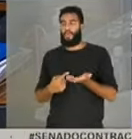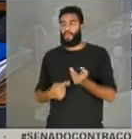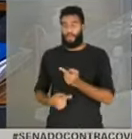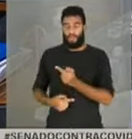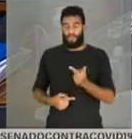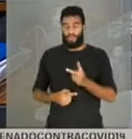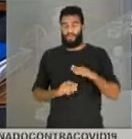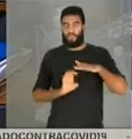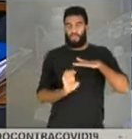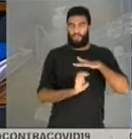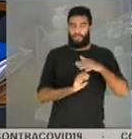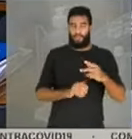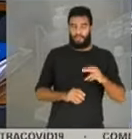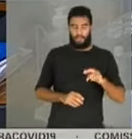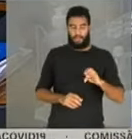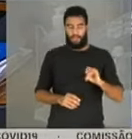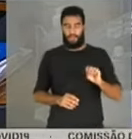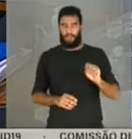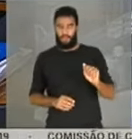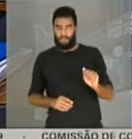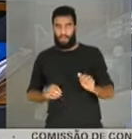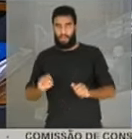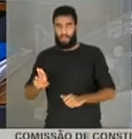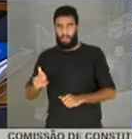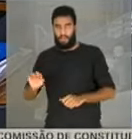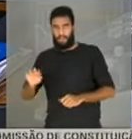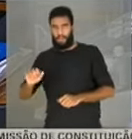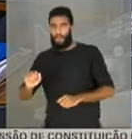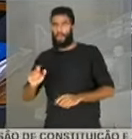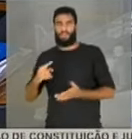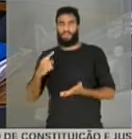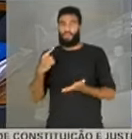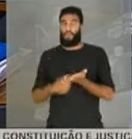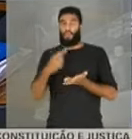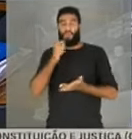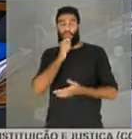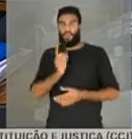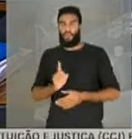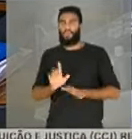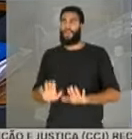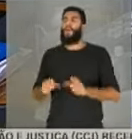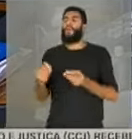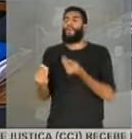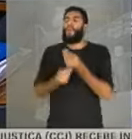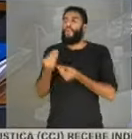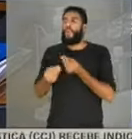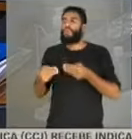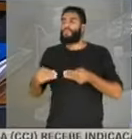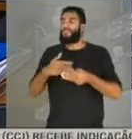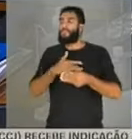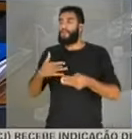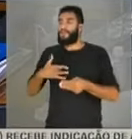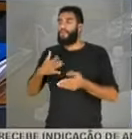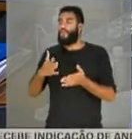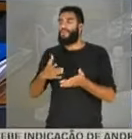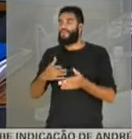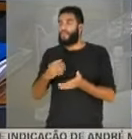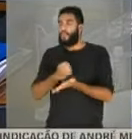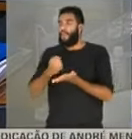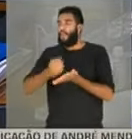Precisa na questão da compensação. Pergunta, senador Humberto, como o Ministério da Saúde deu aval a esse